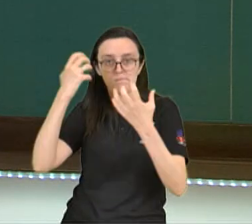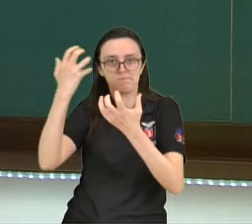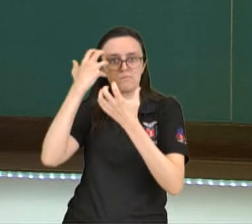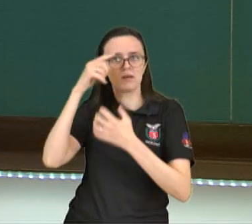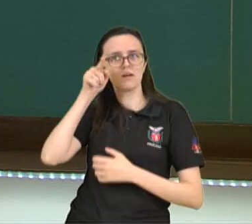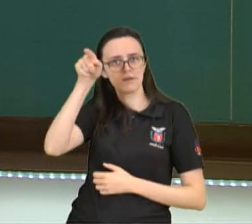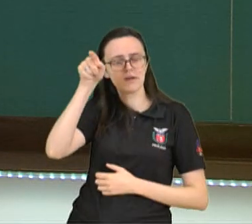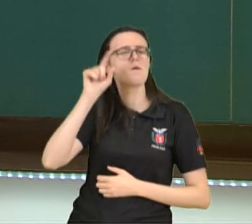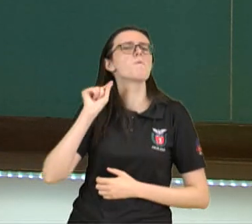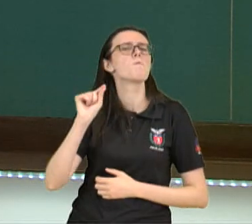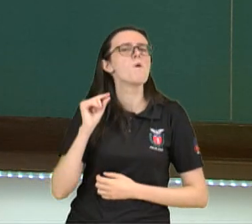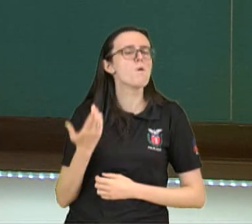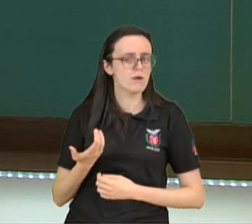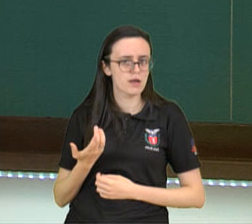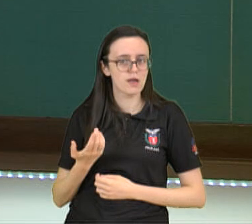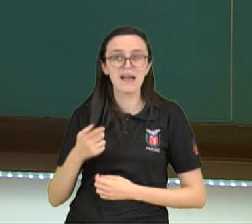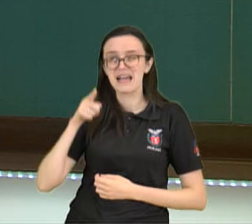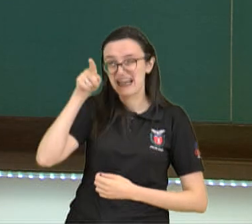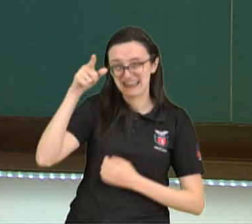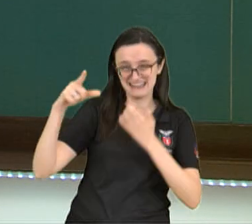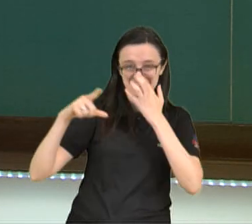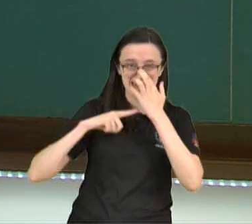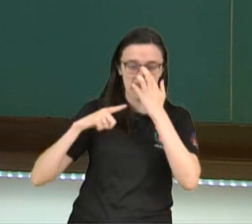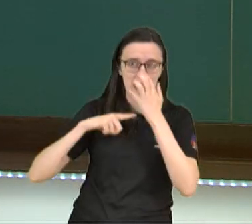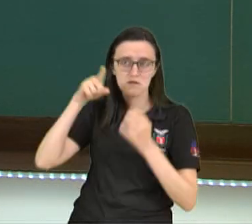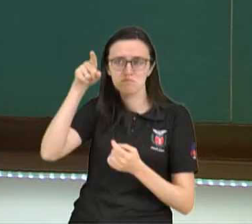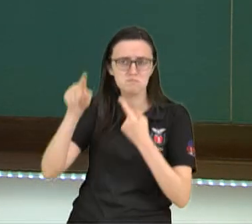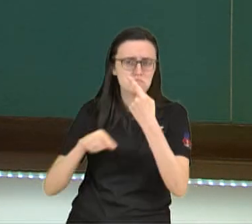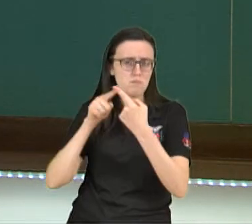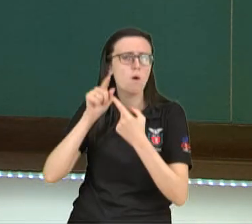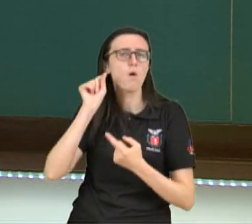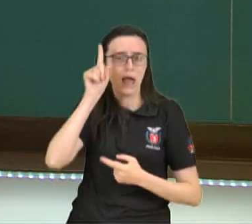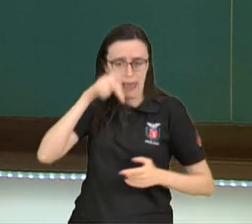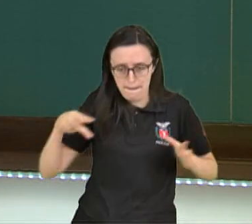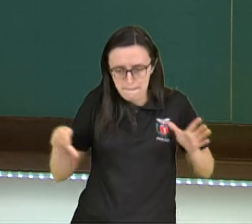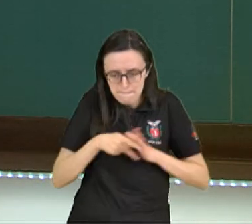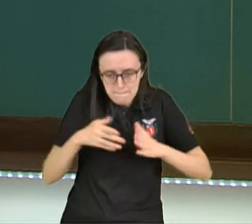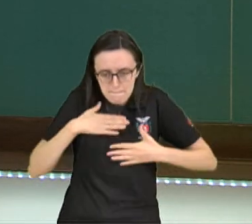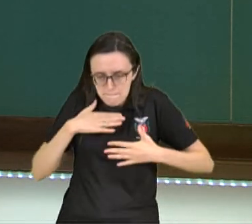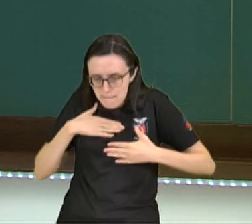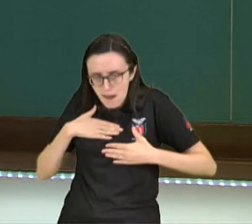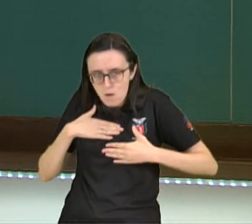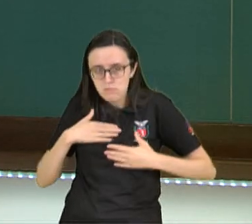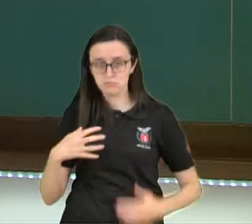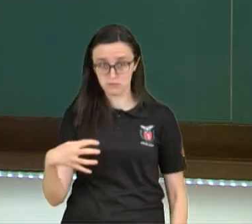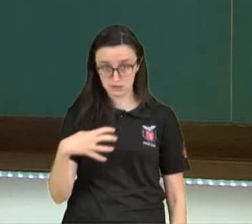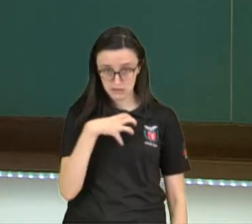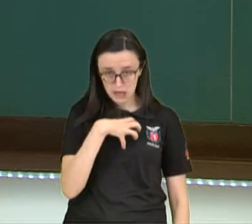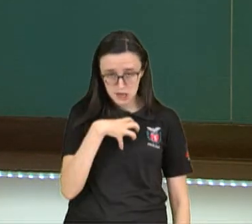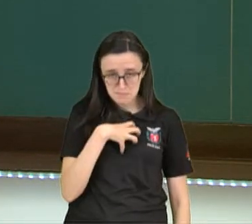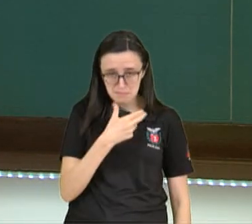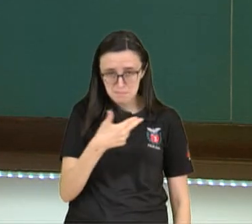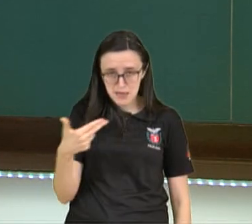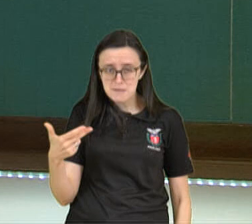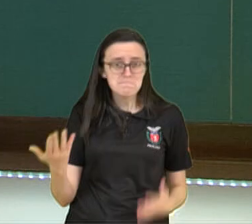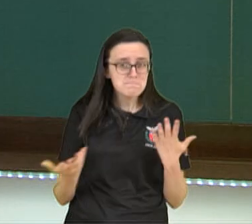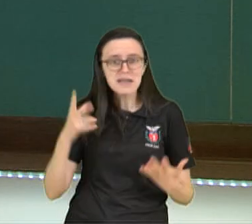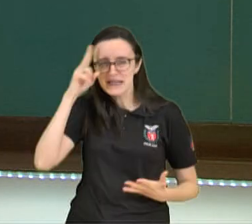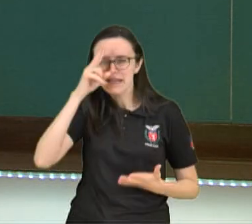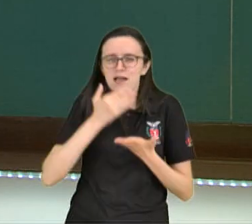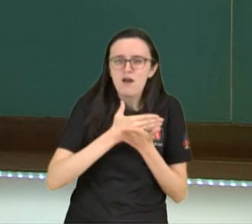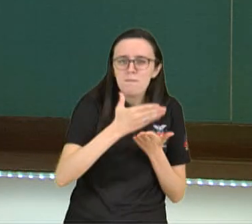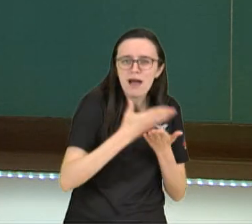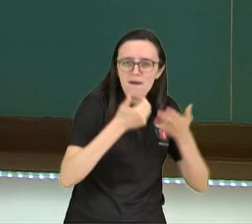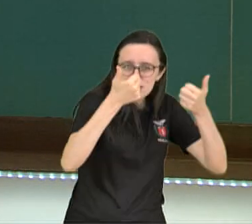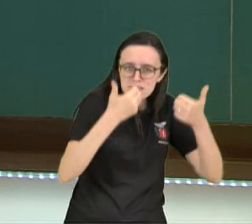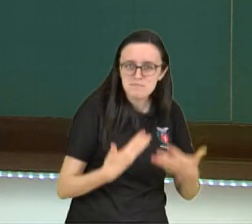calor. Esse tem aqui, ele tem a função de posse, de sentimentos. Lembra que eu falei para vocês no comecinho